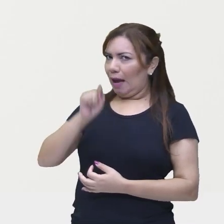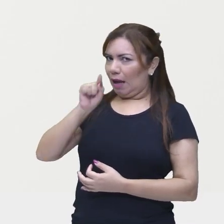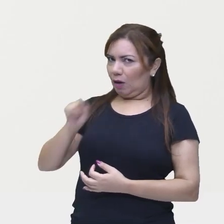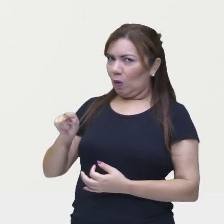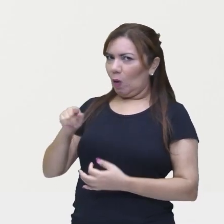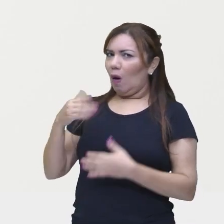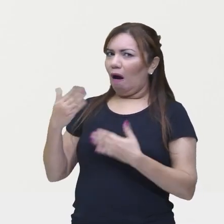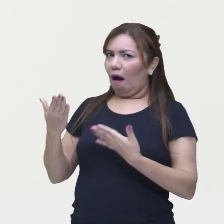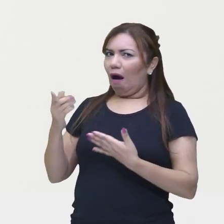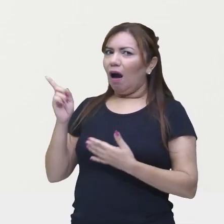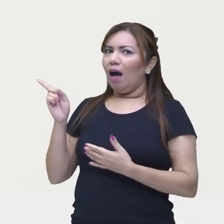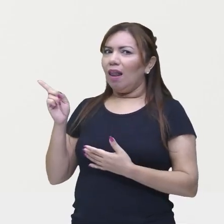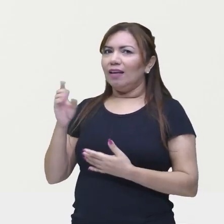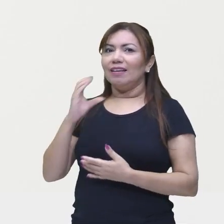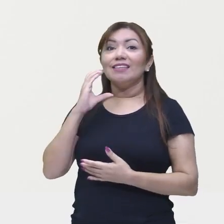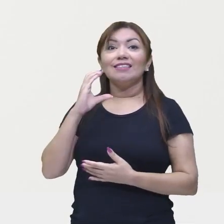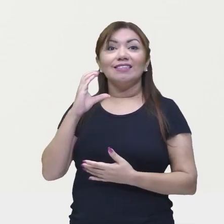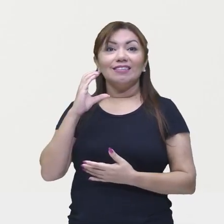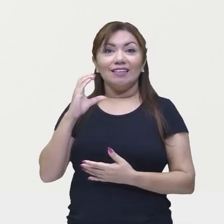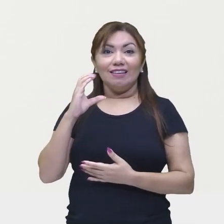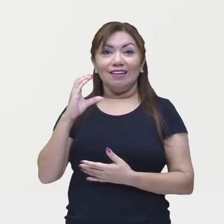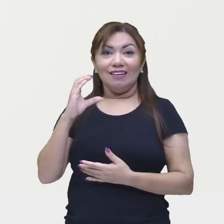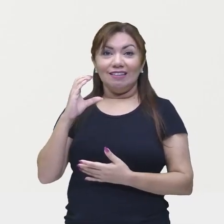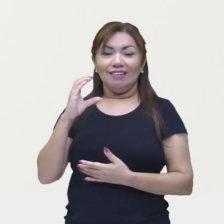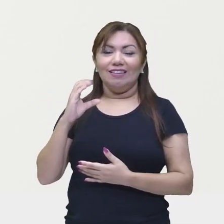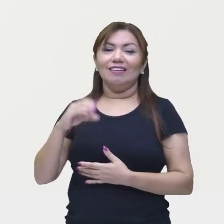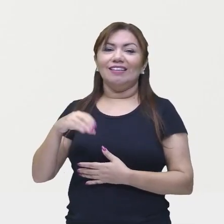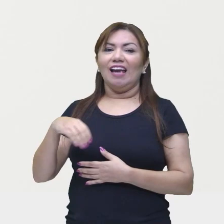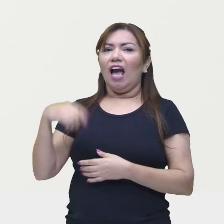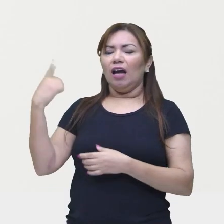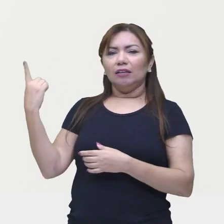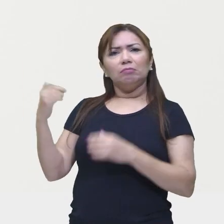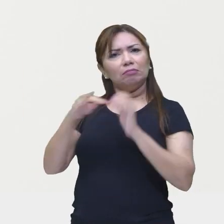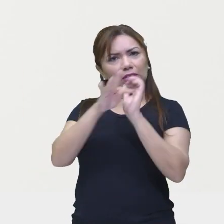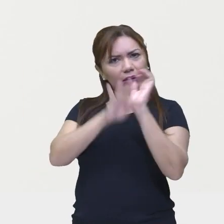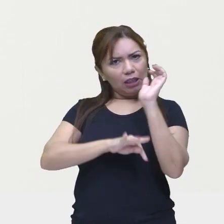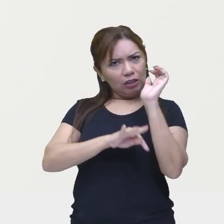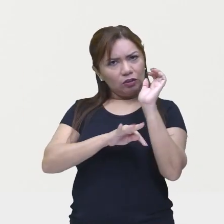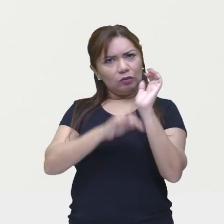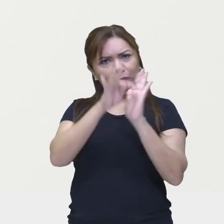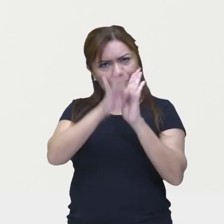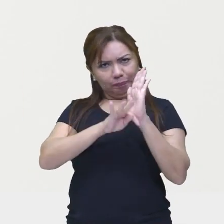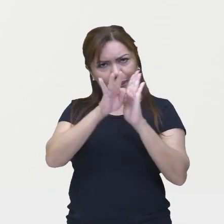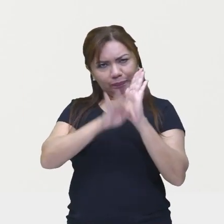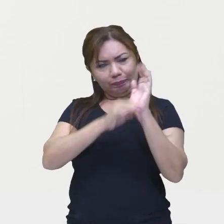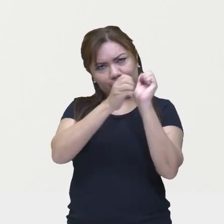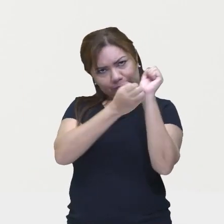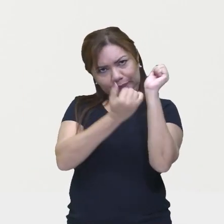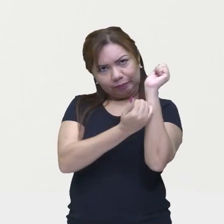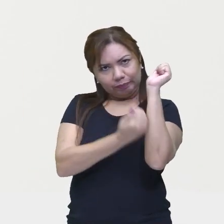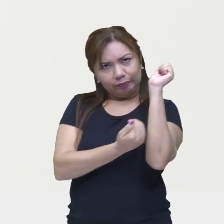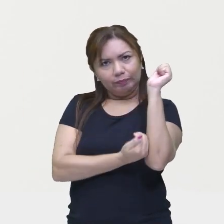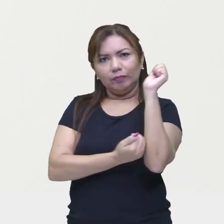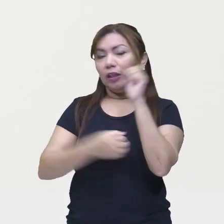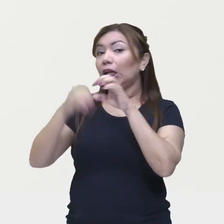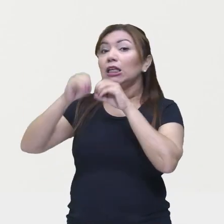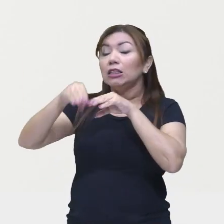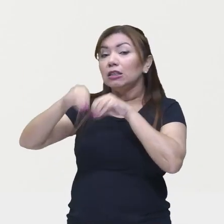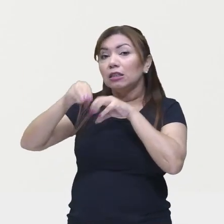letra C. O texto receita está ensinando a fazer algo, a fazer uma